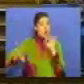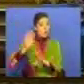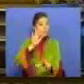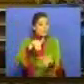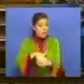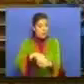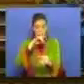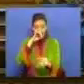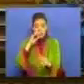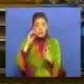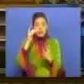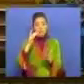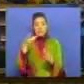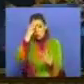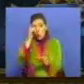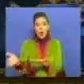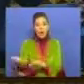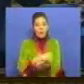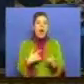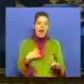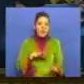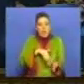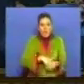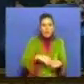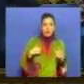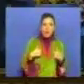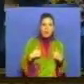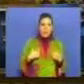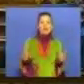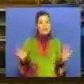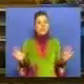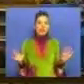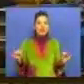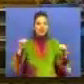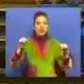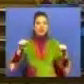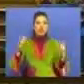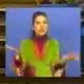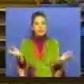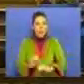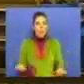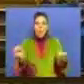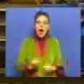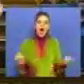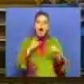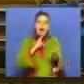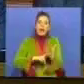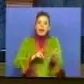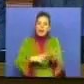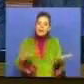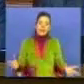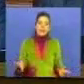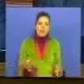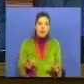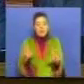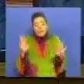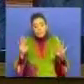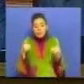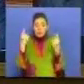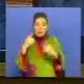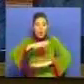votem um referendo, então já votamos. Então sim, já não há nenhuma razão a não ser